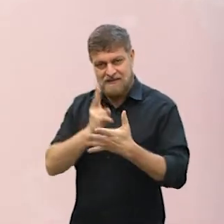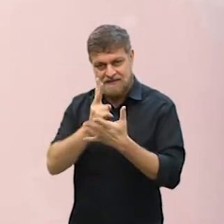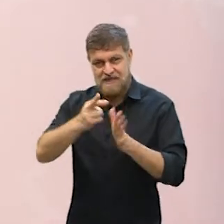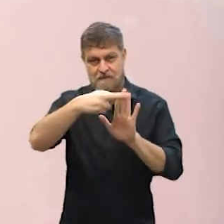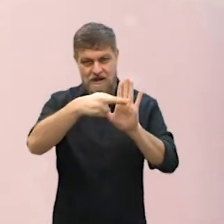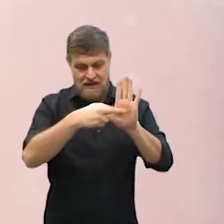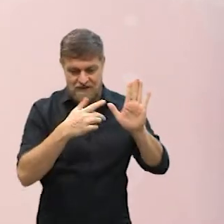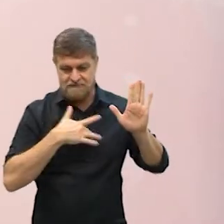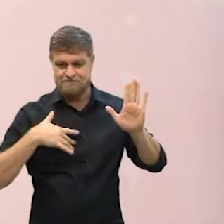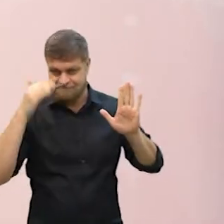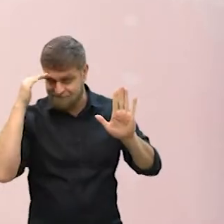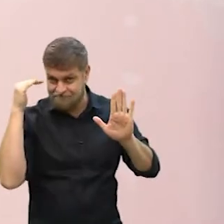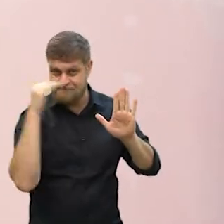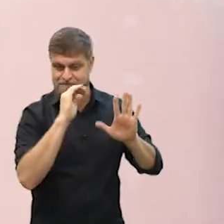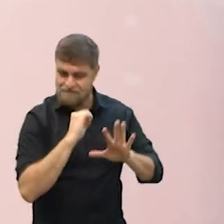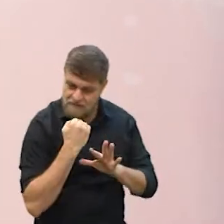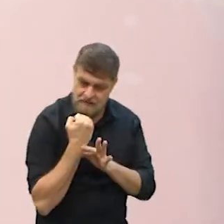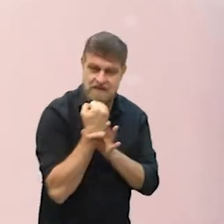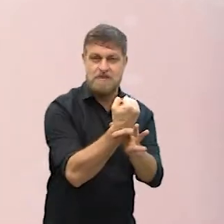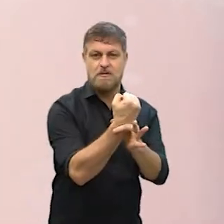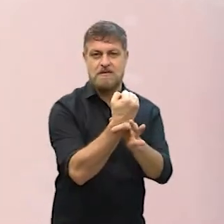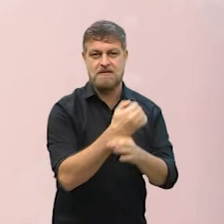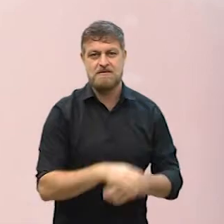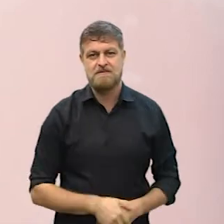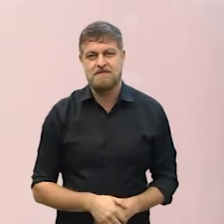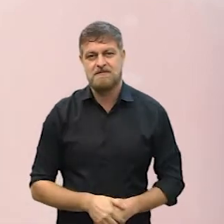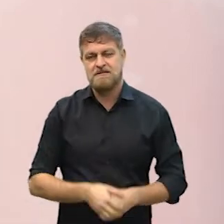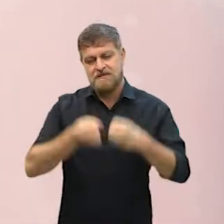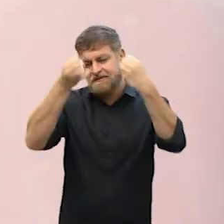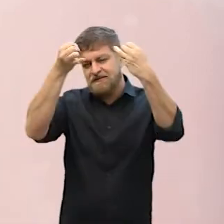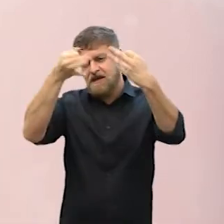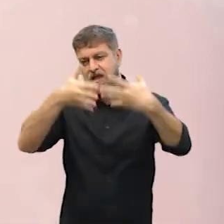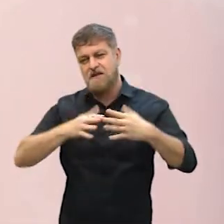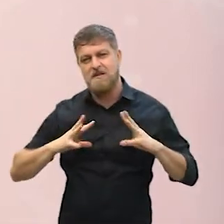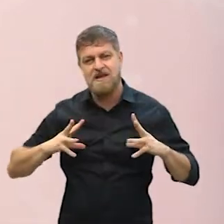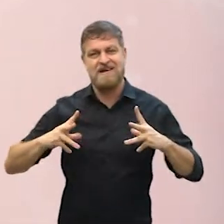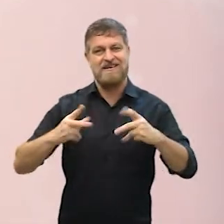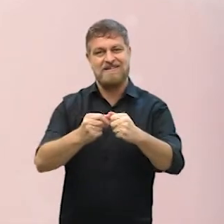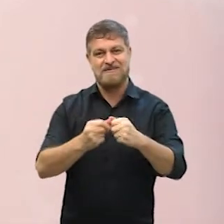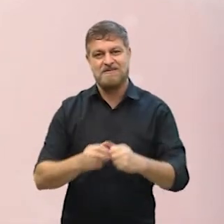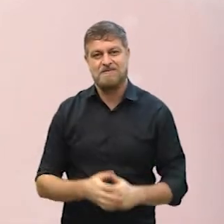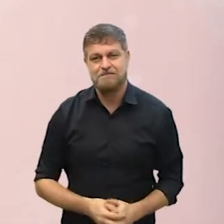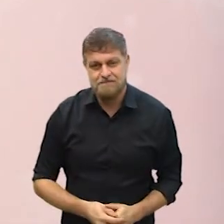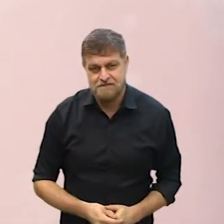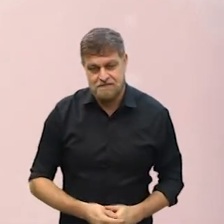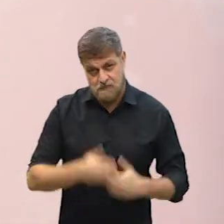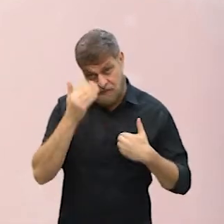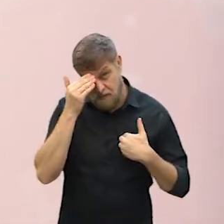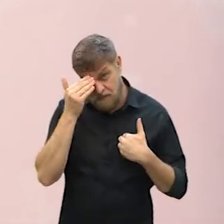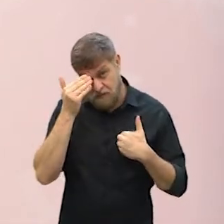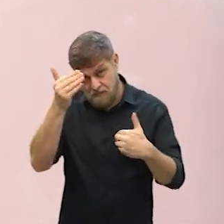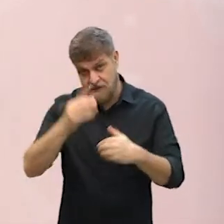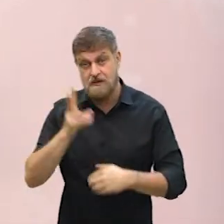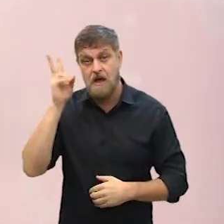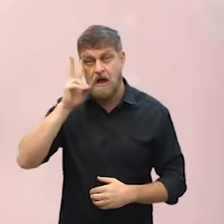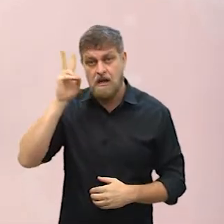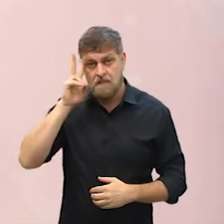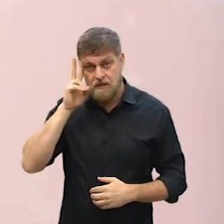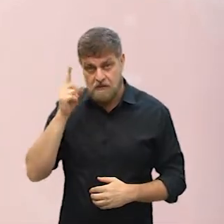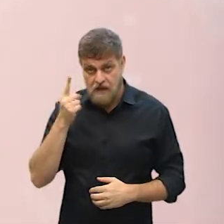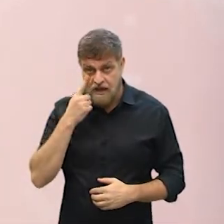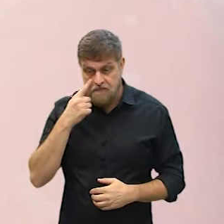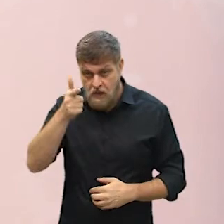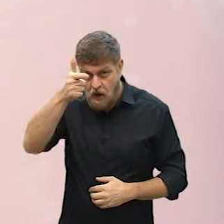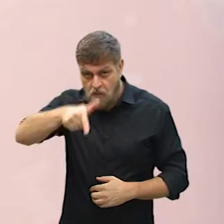maneira virtual sempre mantendo o protocolo de segurança em relação à covide e esclarece todas as dúvidas para você é um